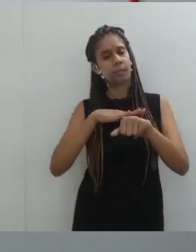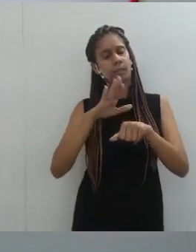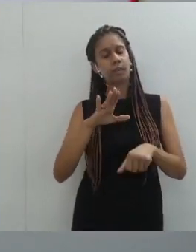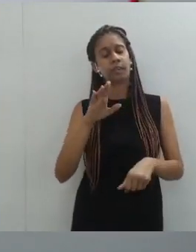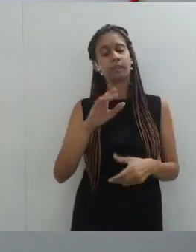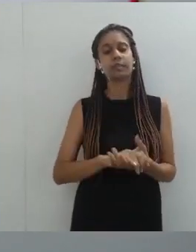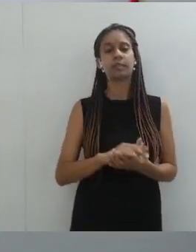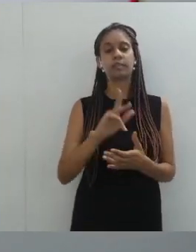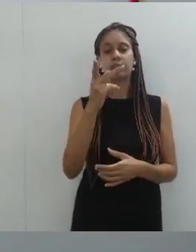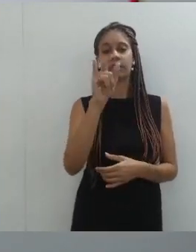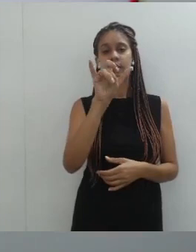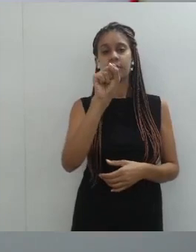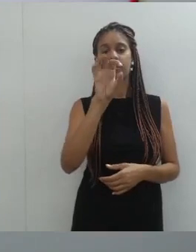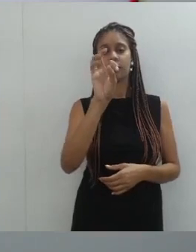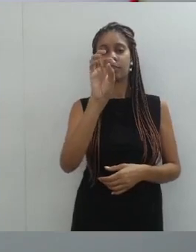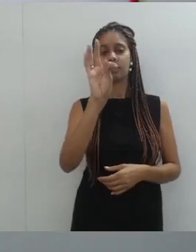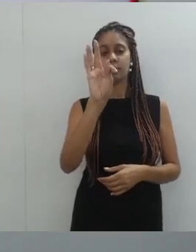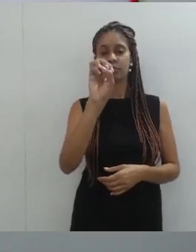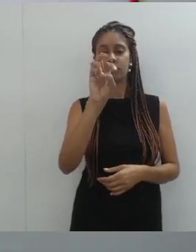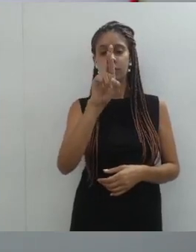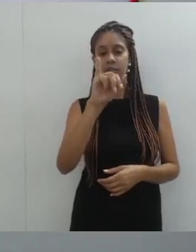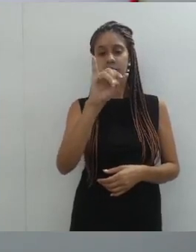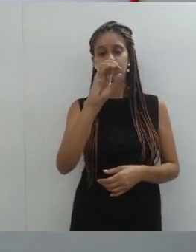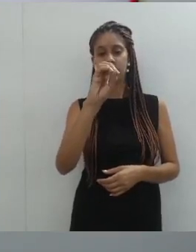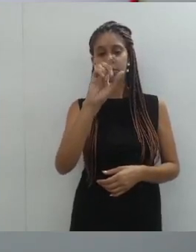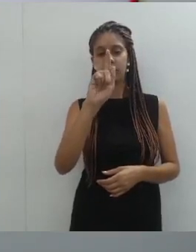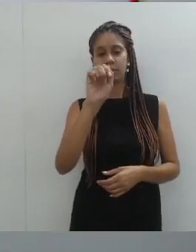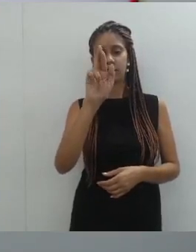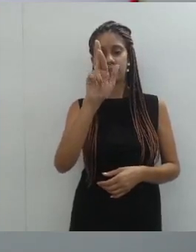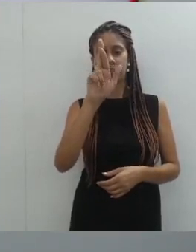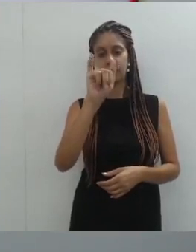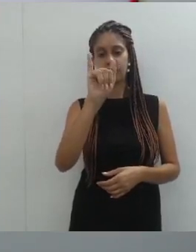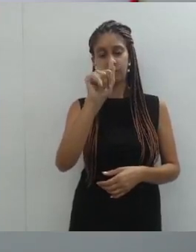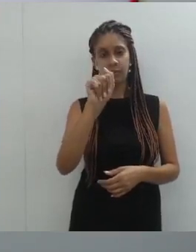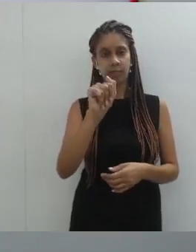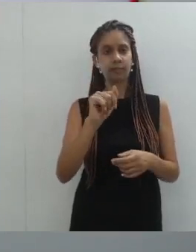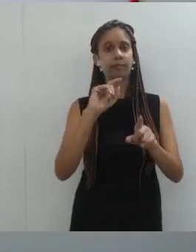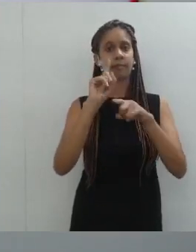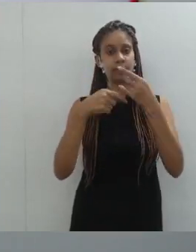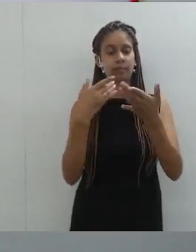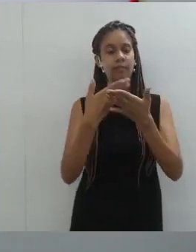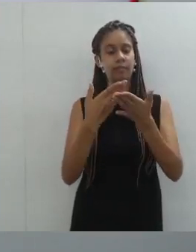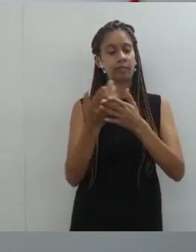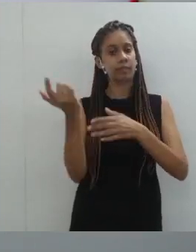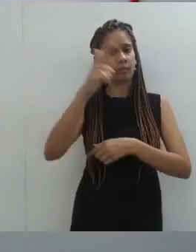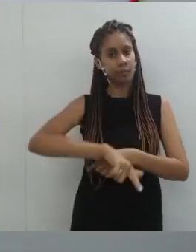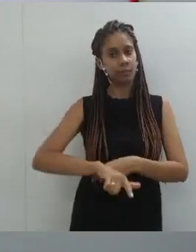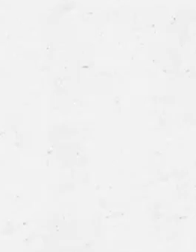Eu vou ficando por aqui, mas a gente se vê numa outra história. Até breve!